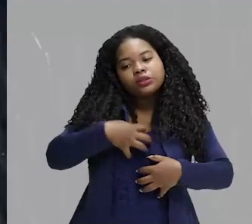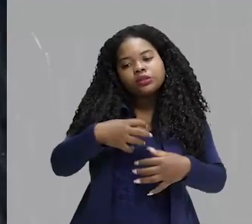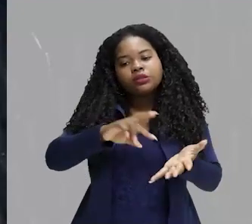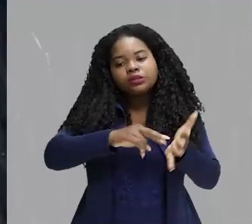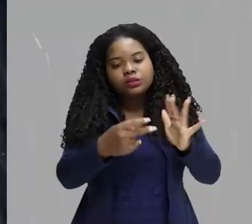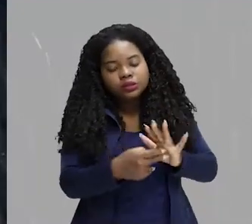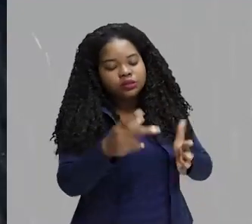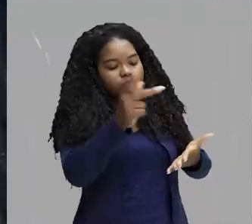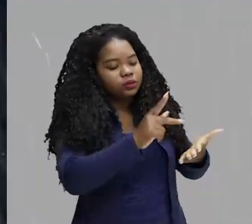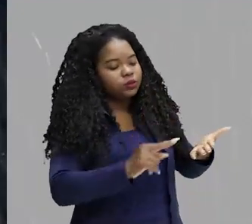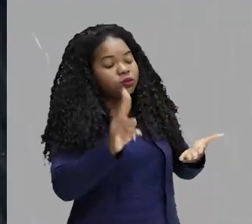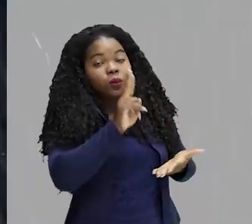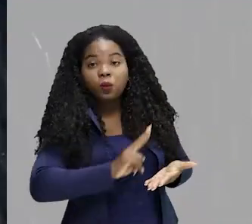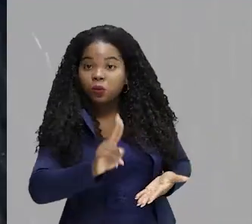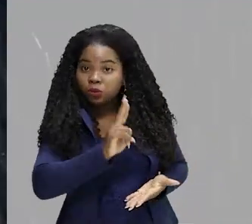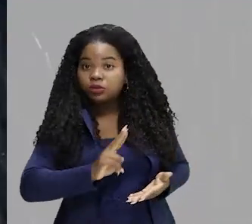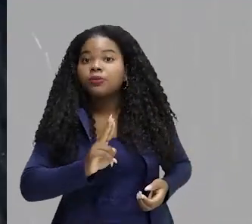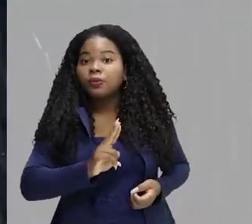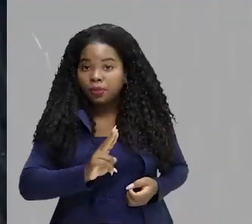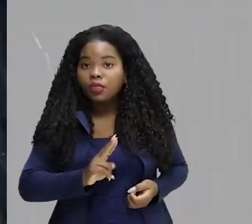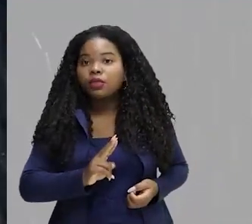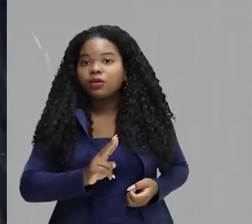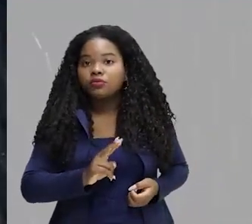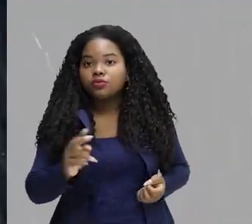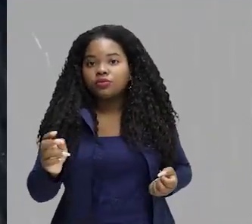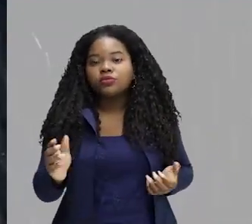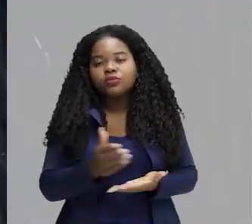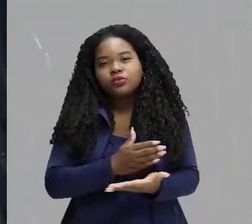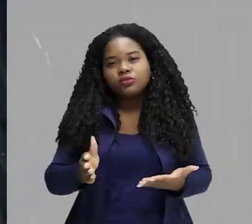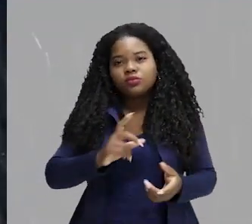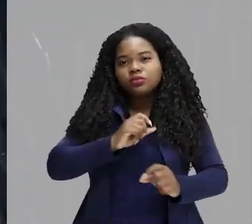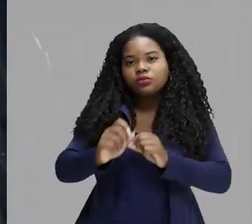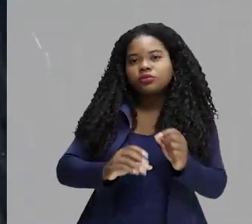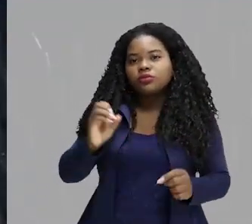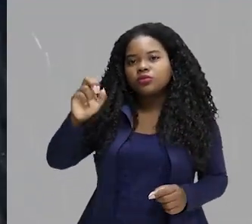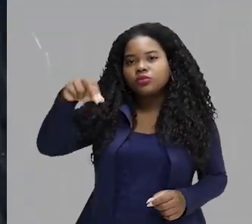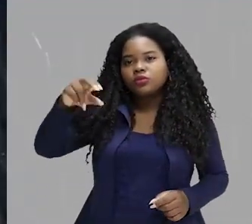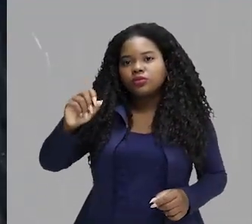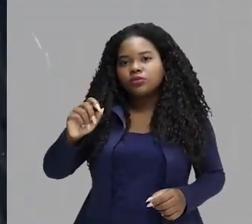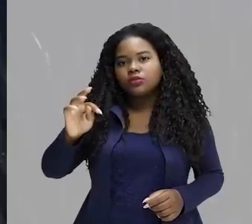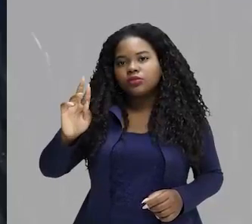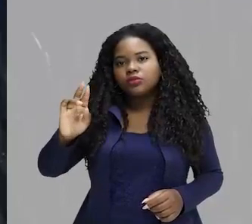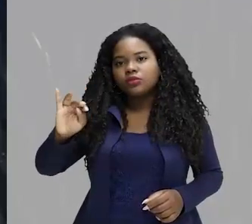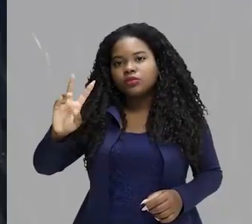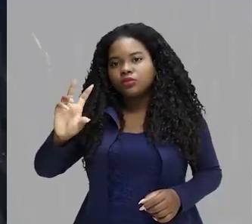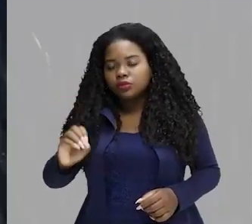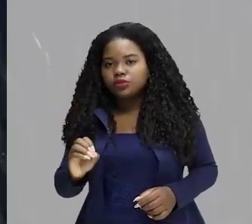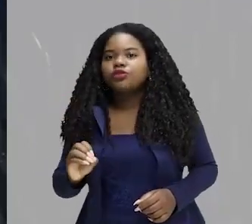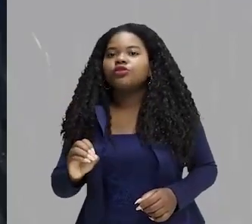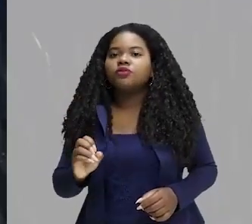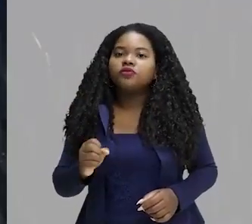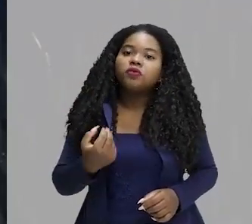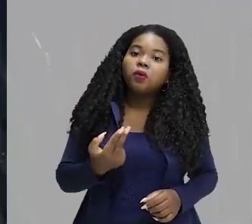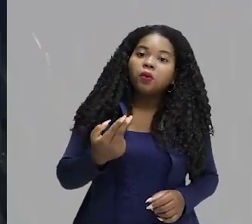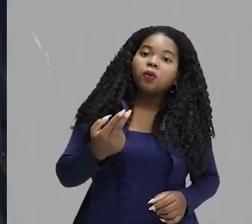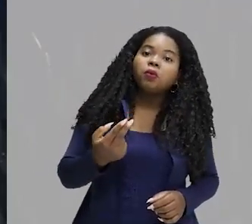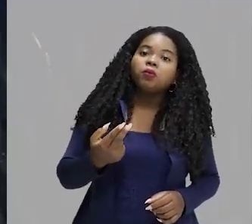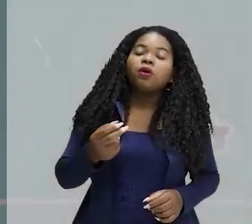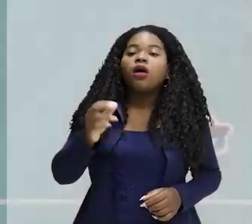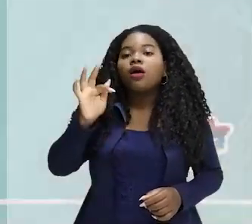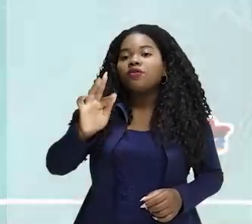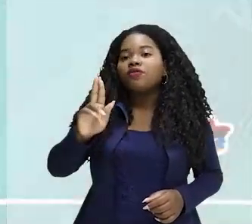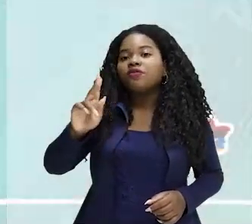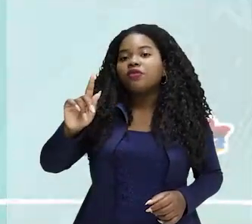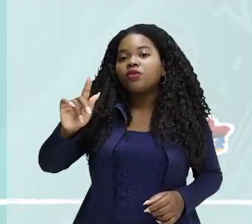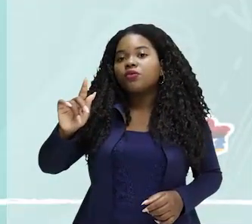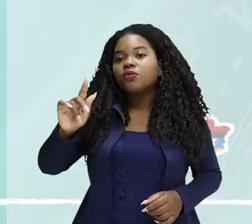vezes, que são utilizados, muitas vezes, eles representam um sentido conotativo ou sentido figurado, que não é aquele sentido real e objetivo das